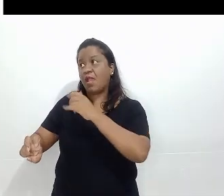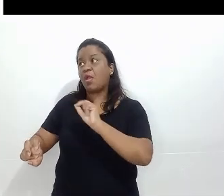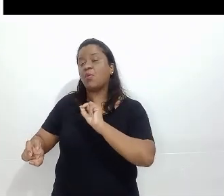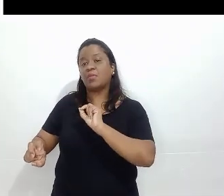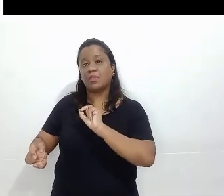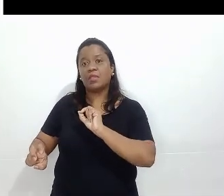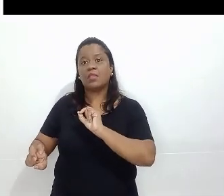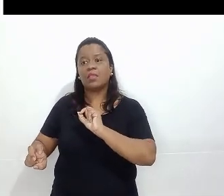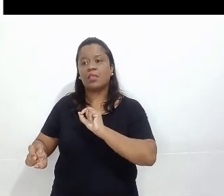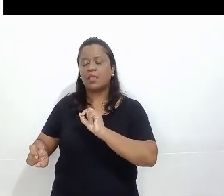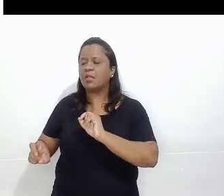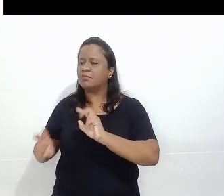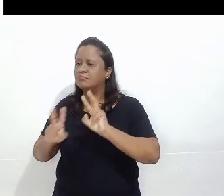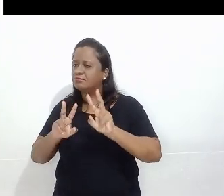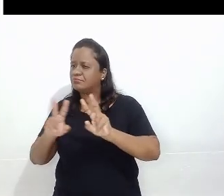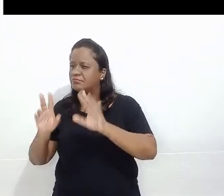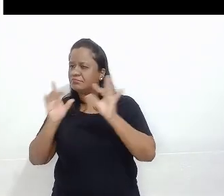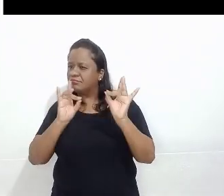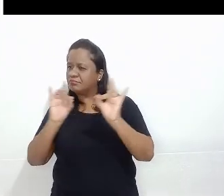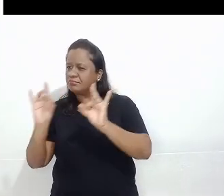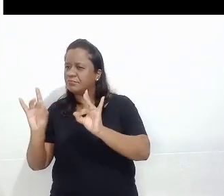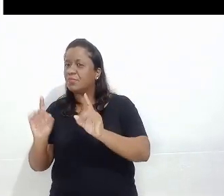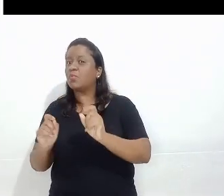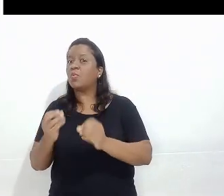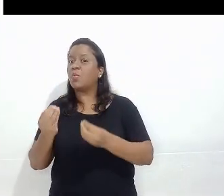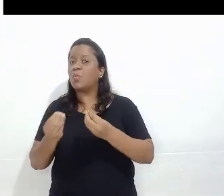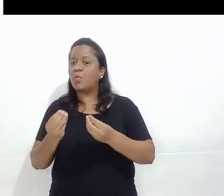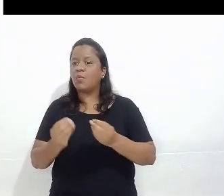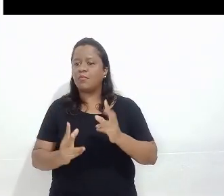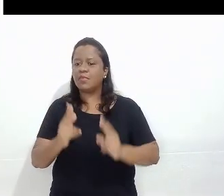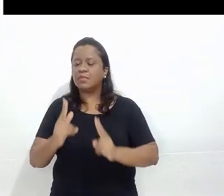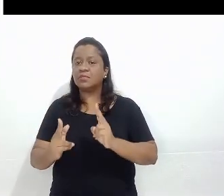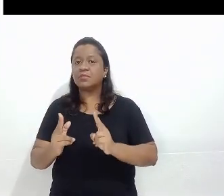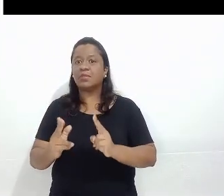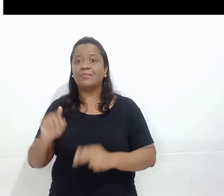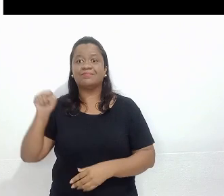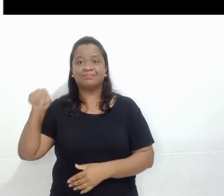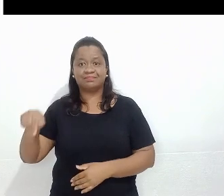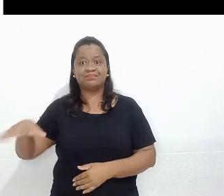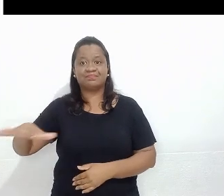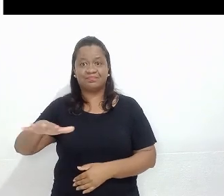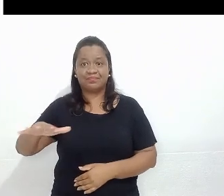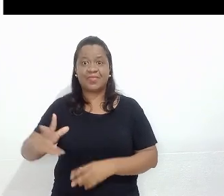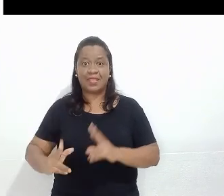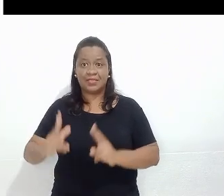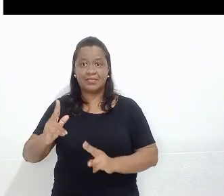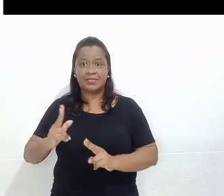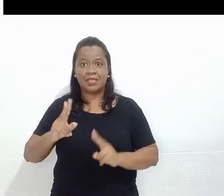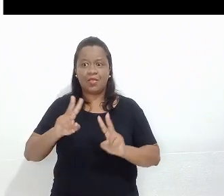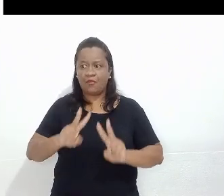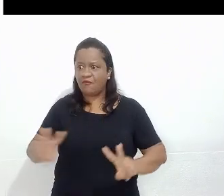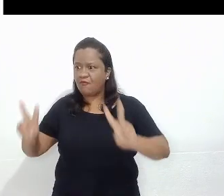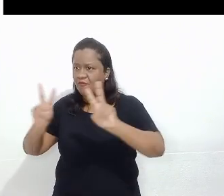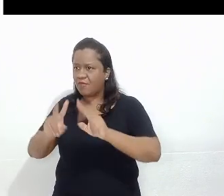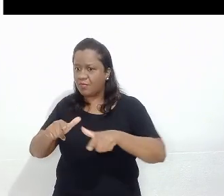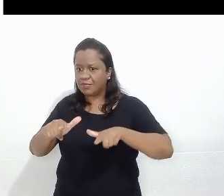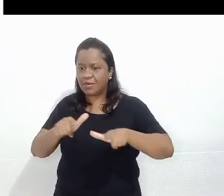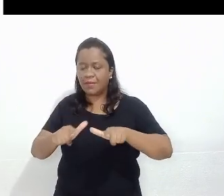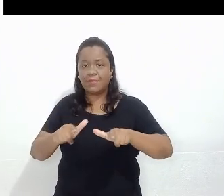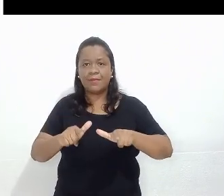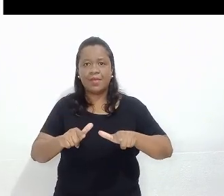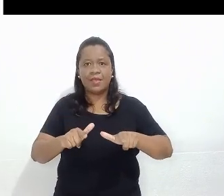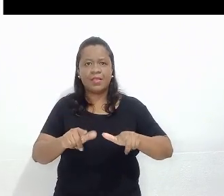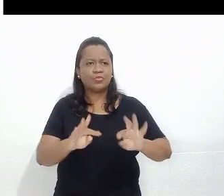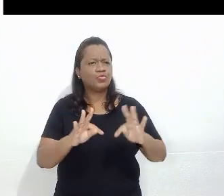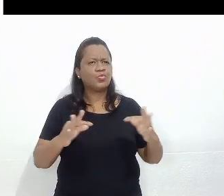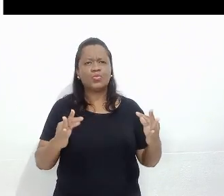acompanhe muitas edições e decisões de edição, porque na edição você vê o trabalho de todo mundo. O